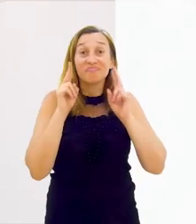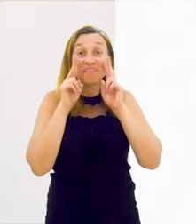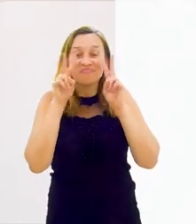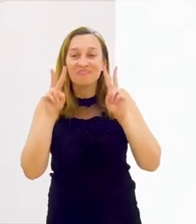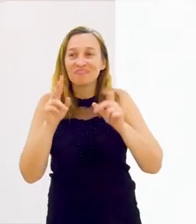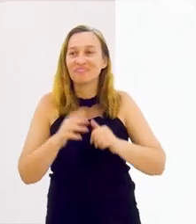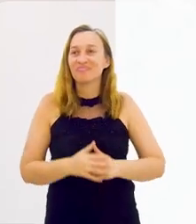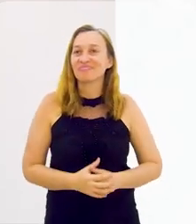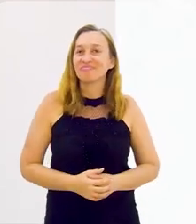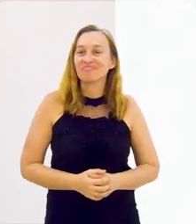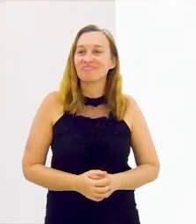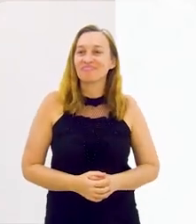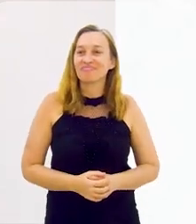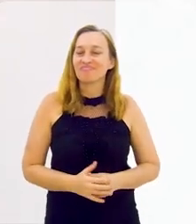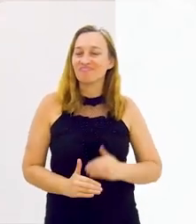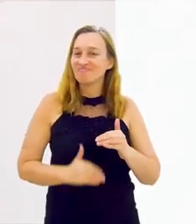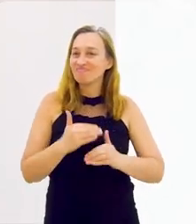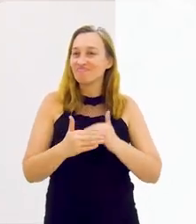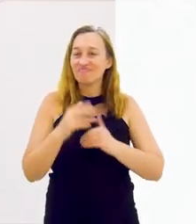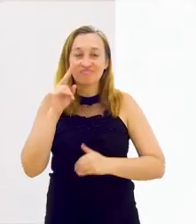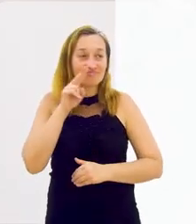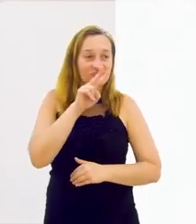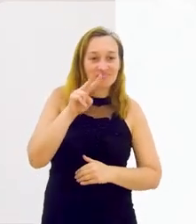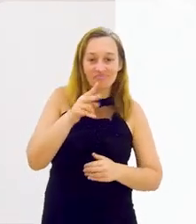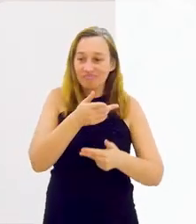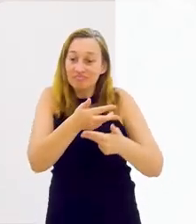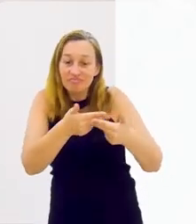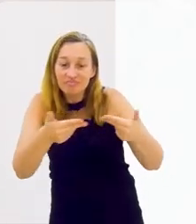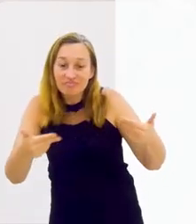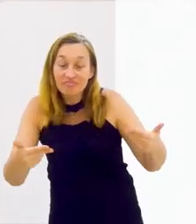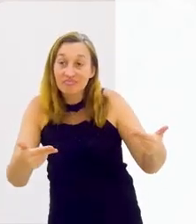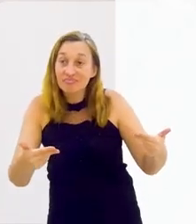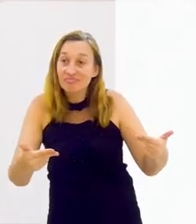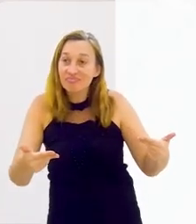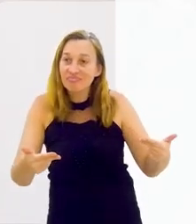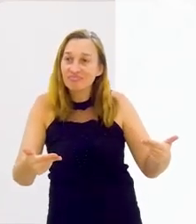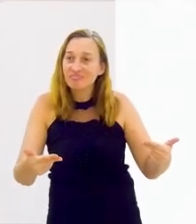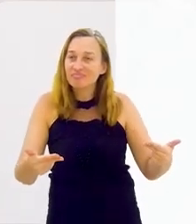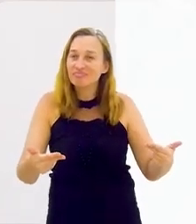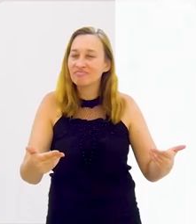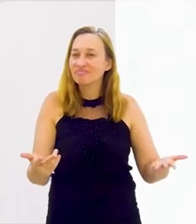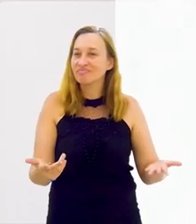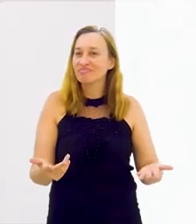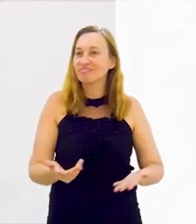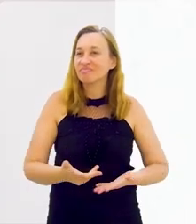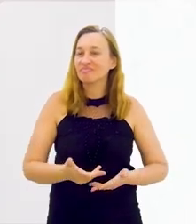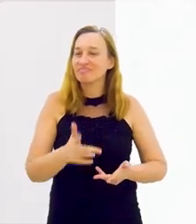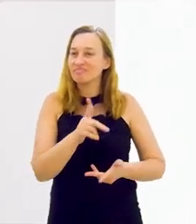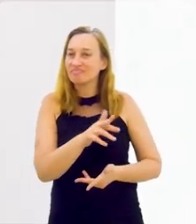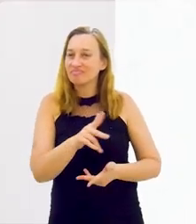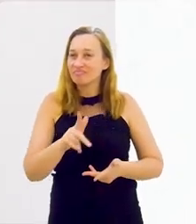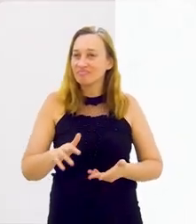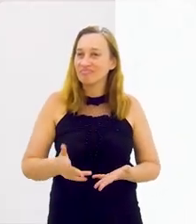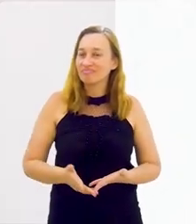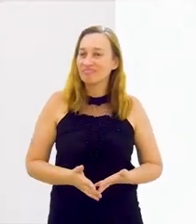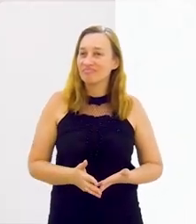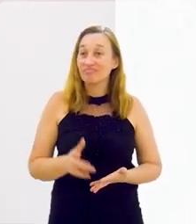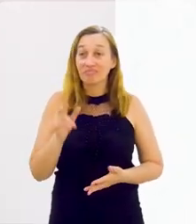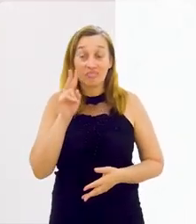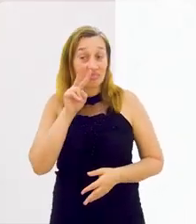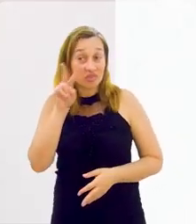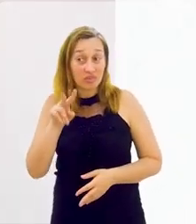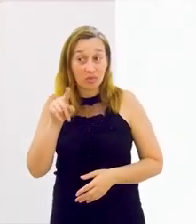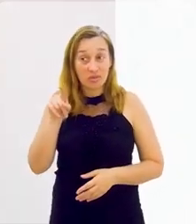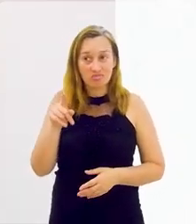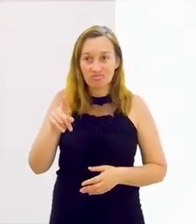começar a desenvolver o seu olhar para as coisas de uma maneira deslocada, através de um ponto